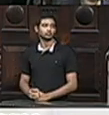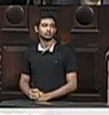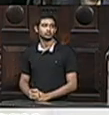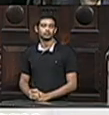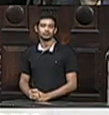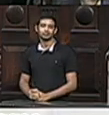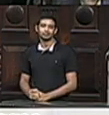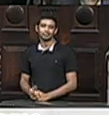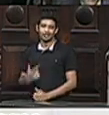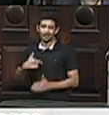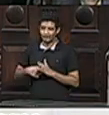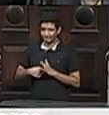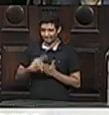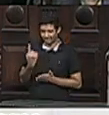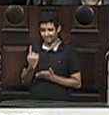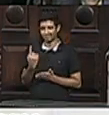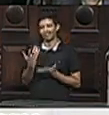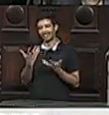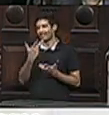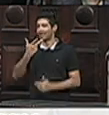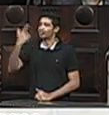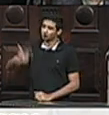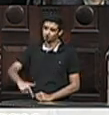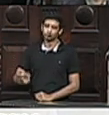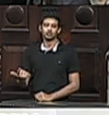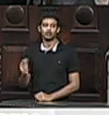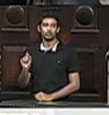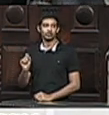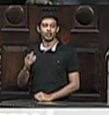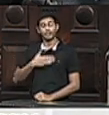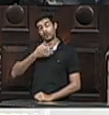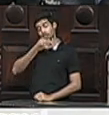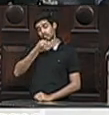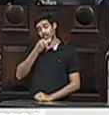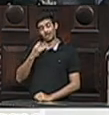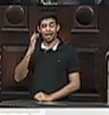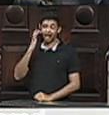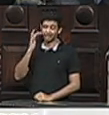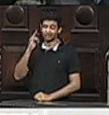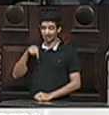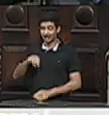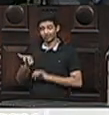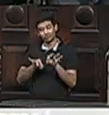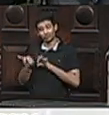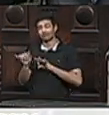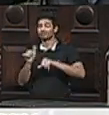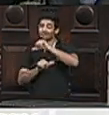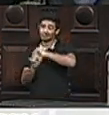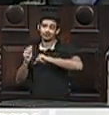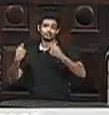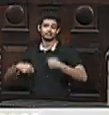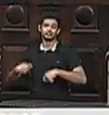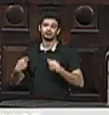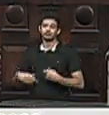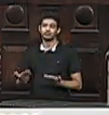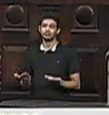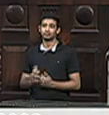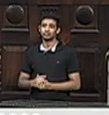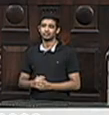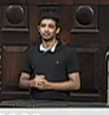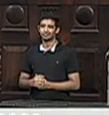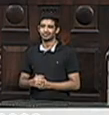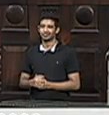para justificar a ausência da deputada Ana Paula Richuan, que se encontra em deslocamento da cidade de Resende. Ok, justificado está.